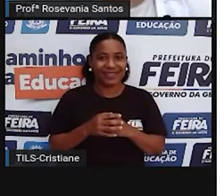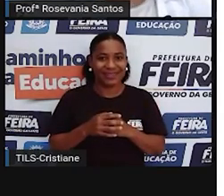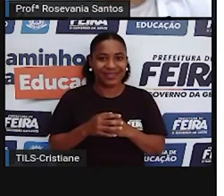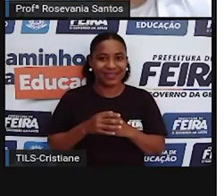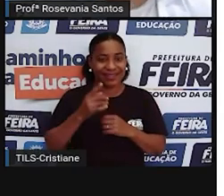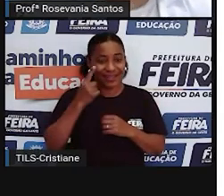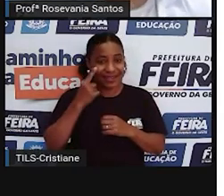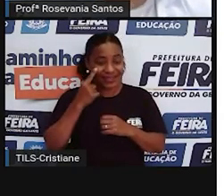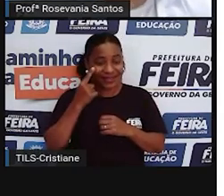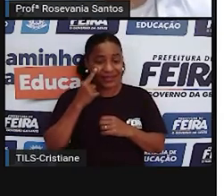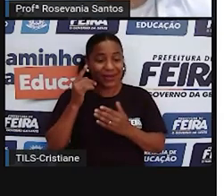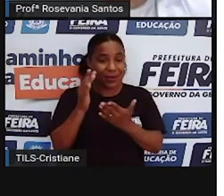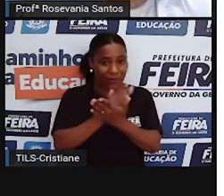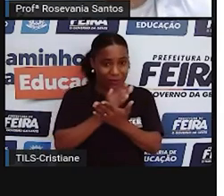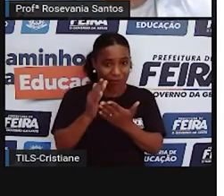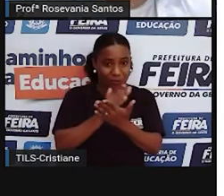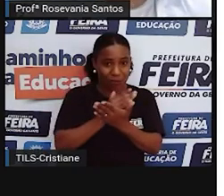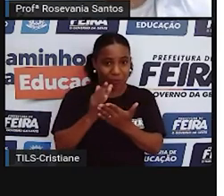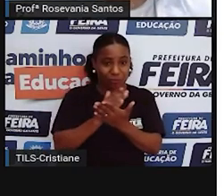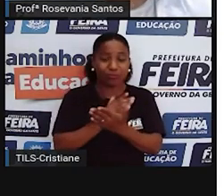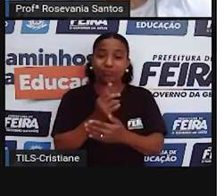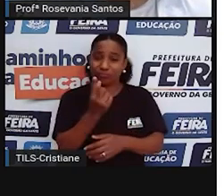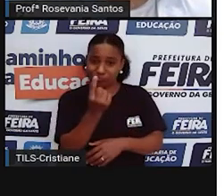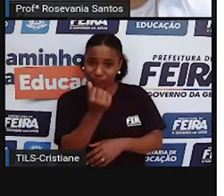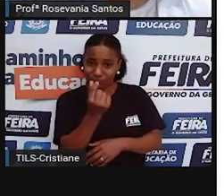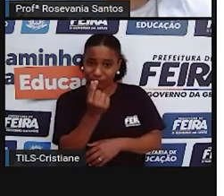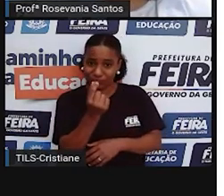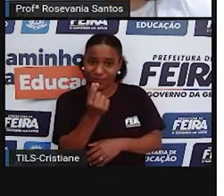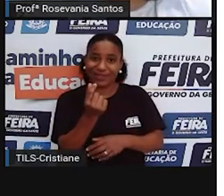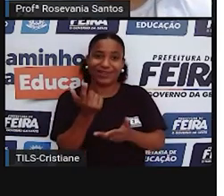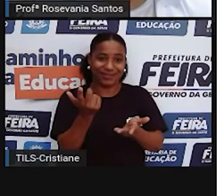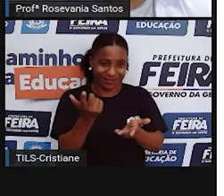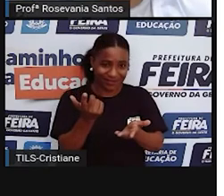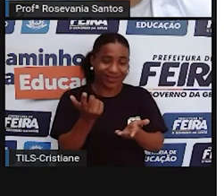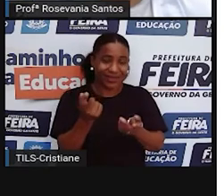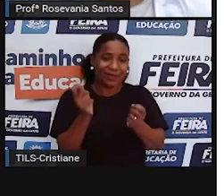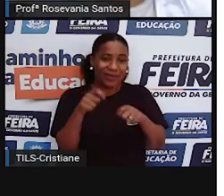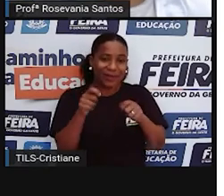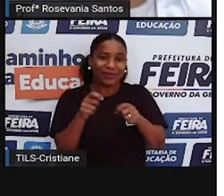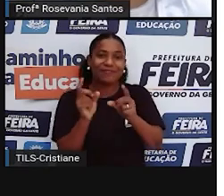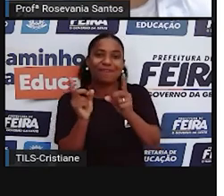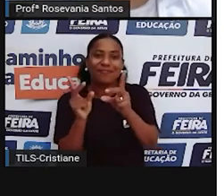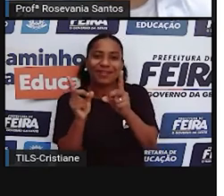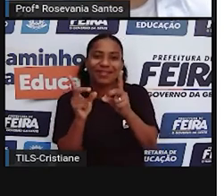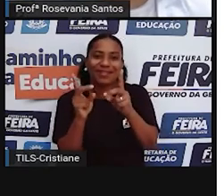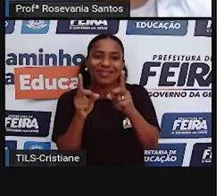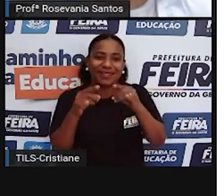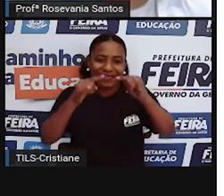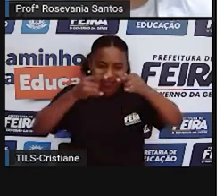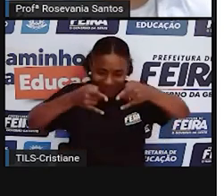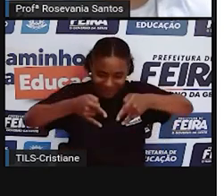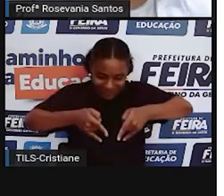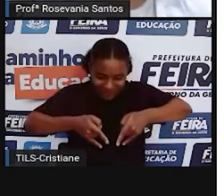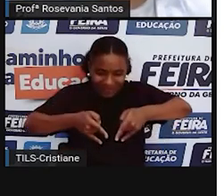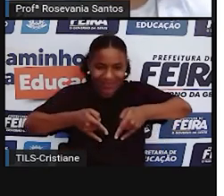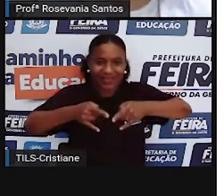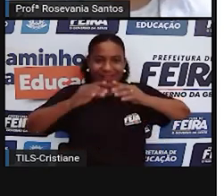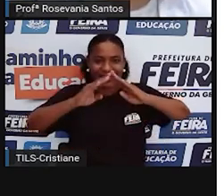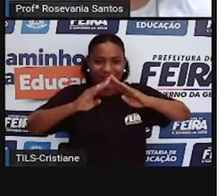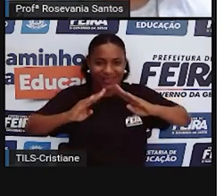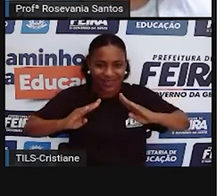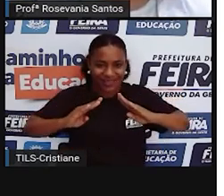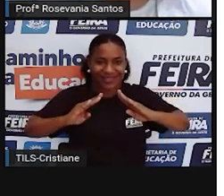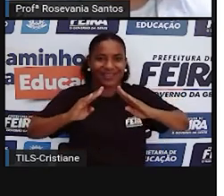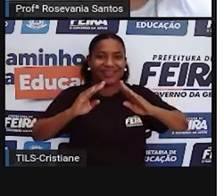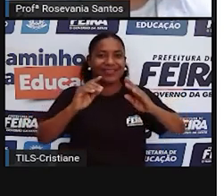assim, habilidade para isso, tem gente que vive de fazer esses móveis para maquete, viu? Deve ser um trabalho bem legal mesmo, se pensar